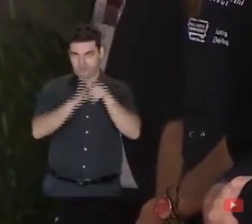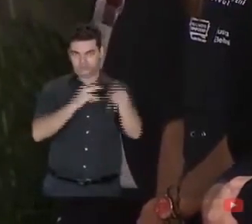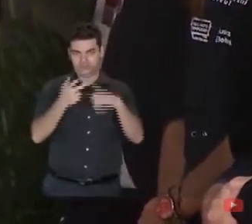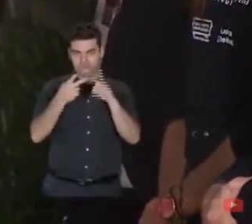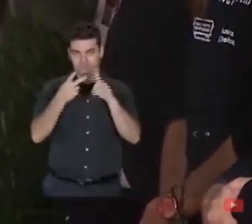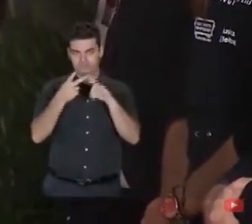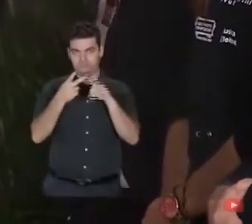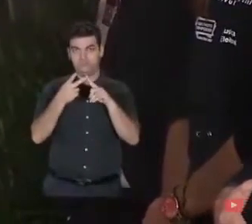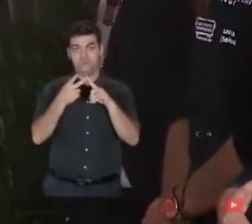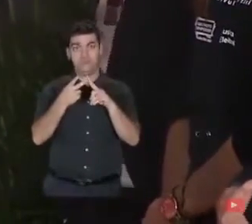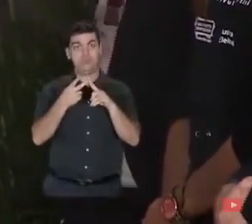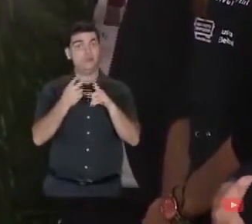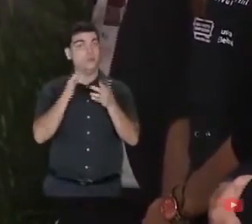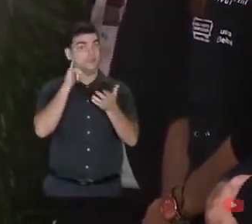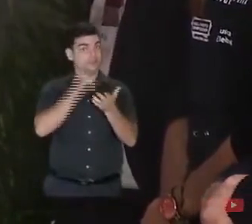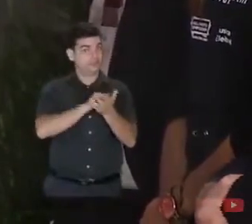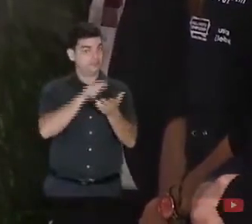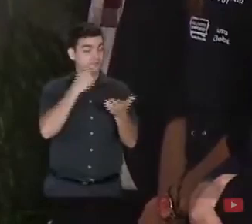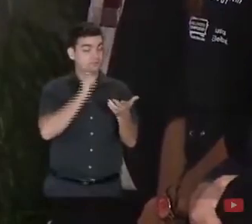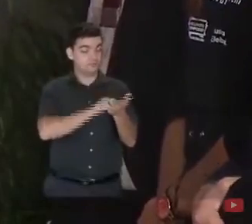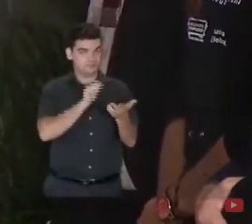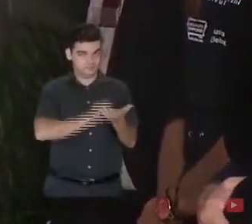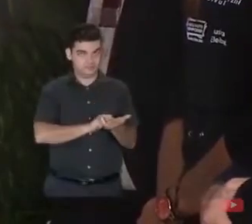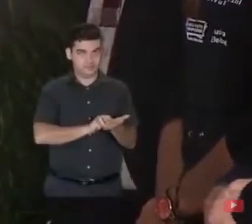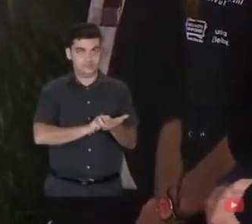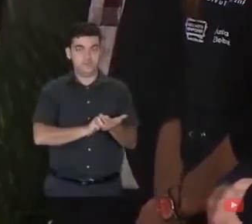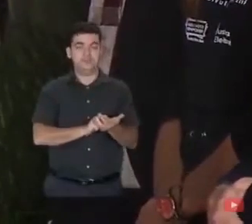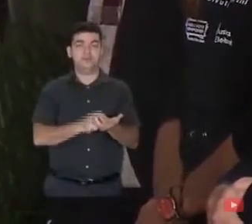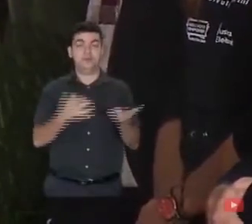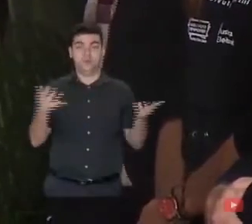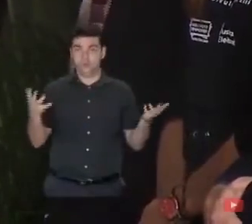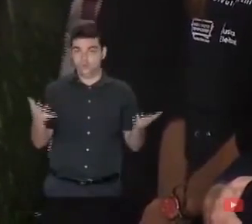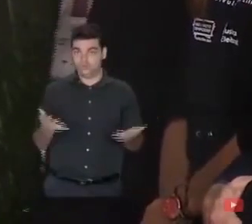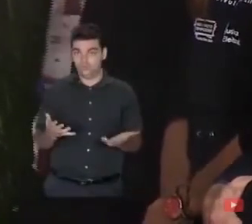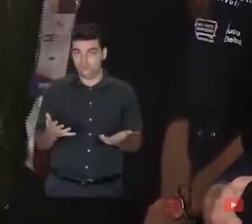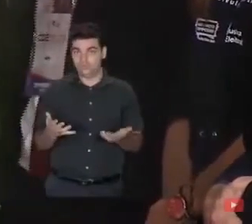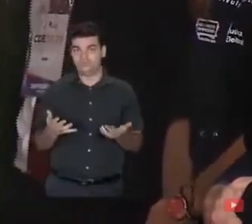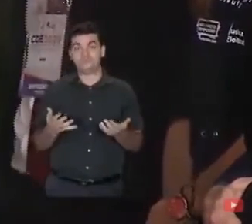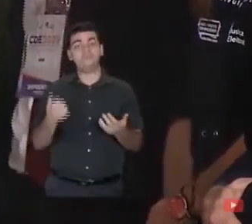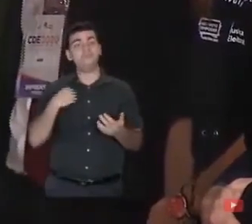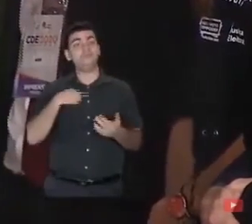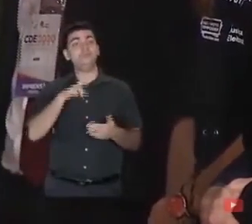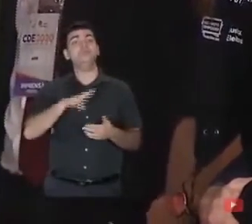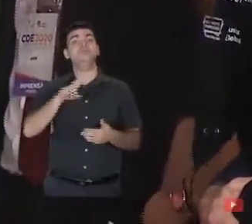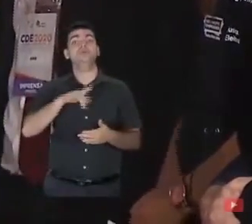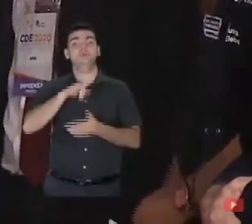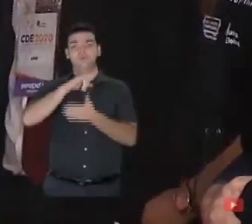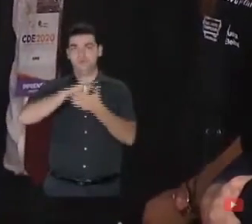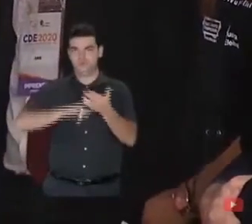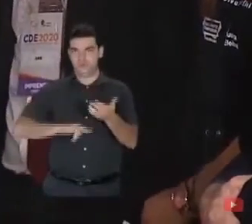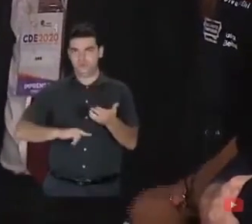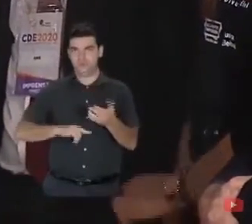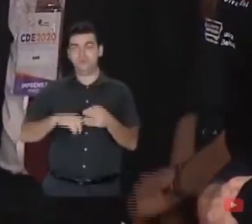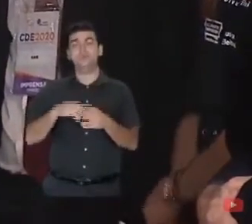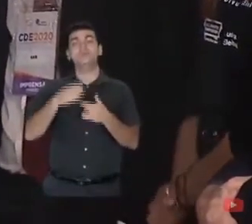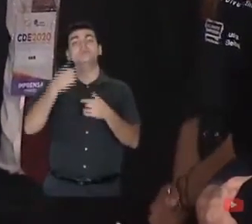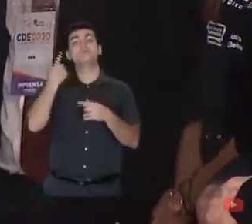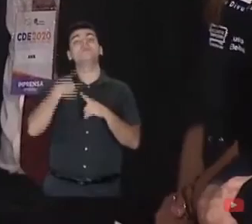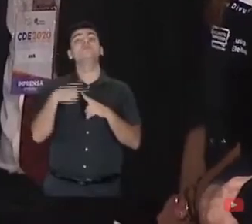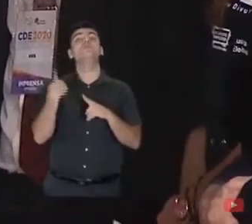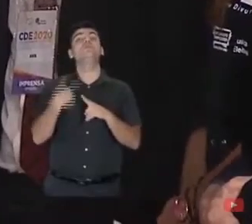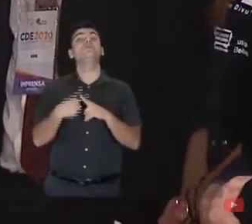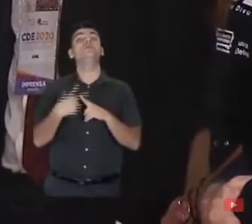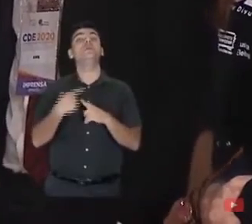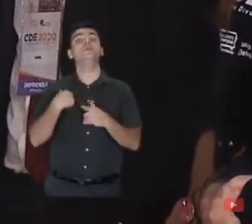fazer é em relação à justificativa. Para justificar a partir de agora, precisa de apresentar um documento que comprove o porquê da